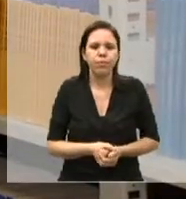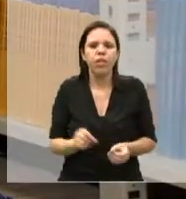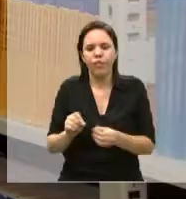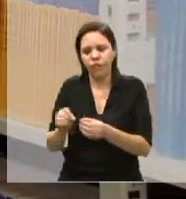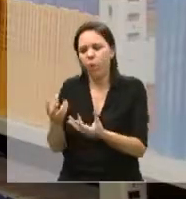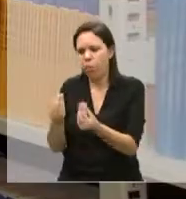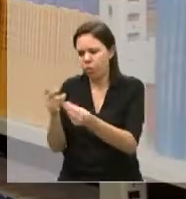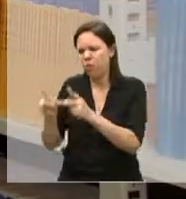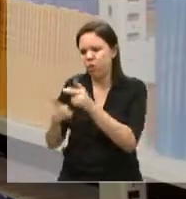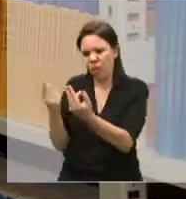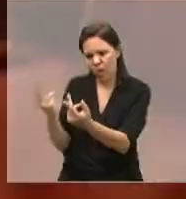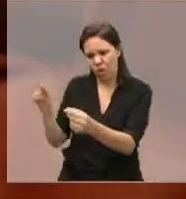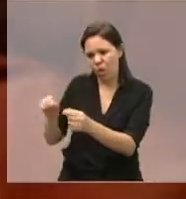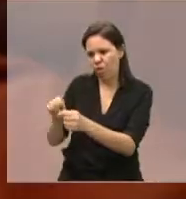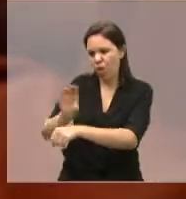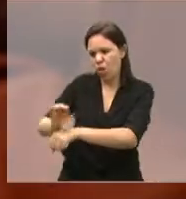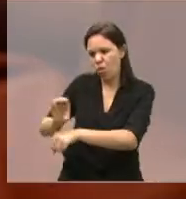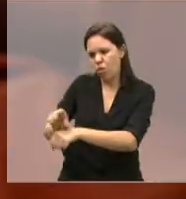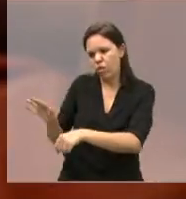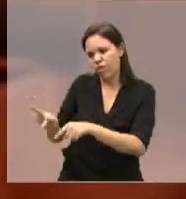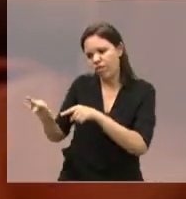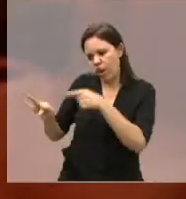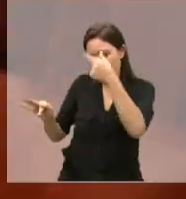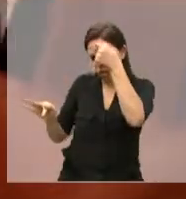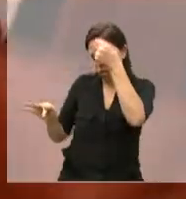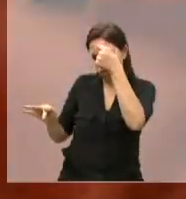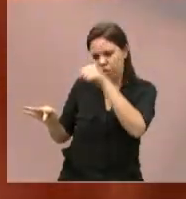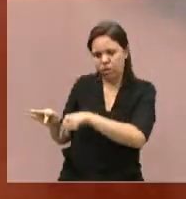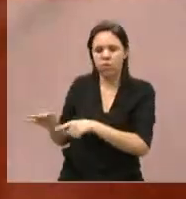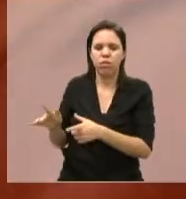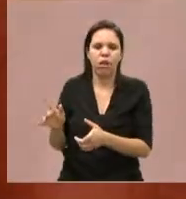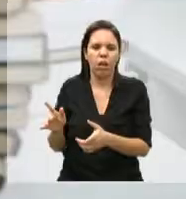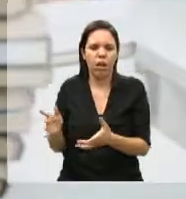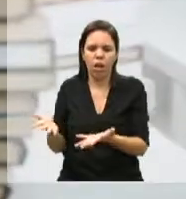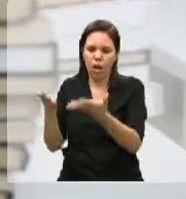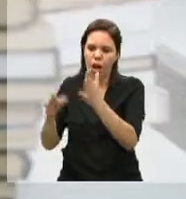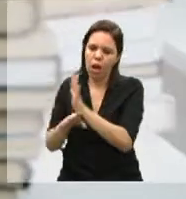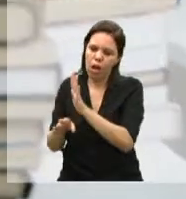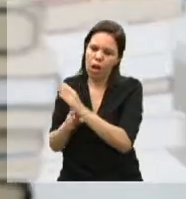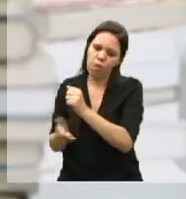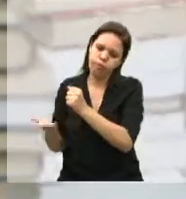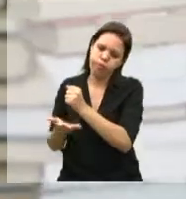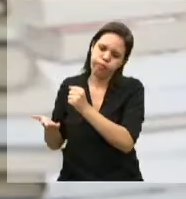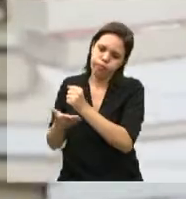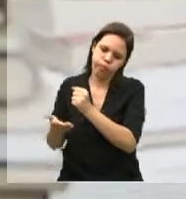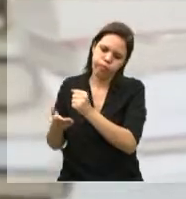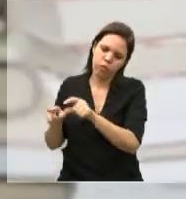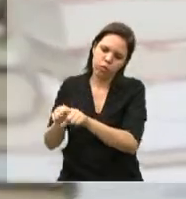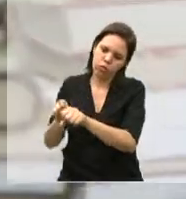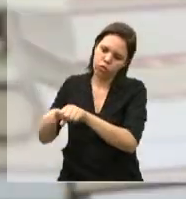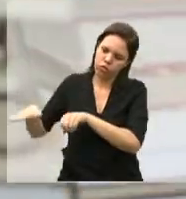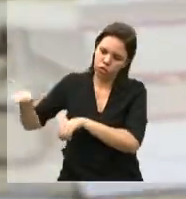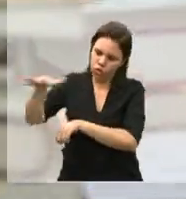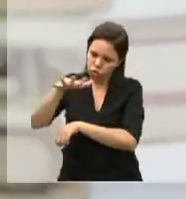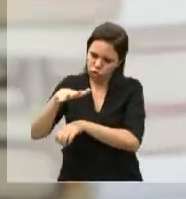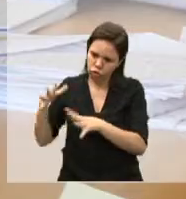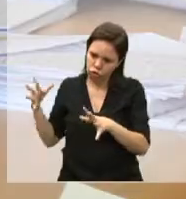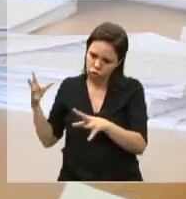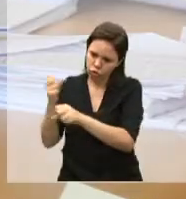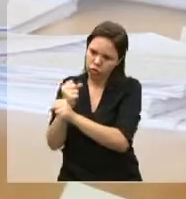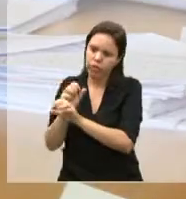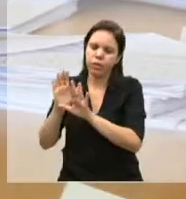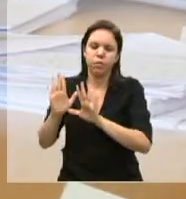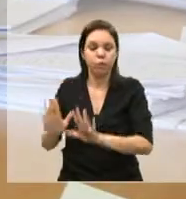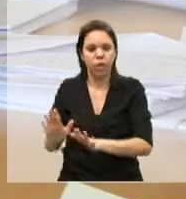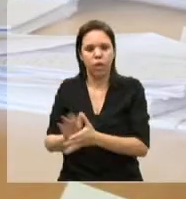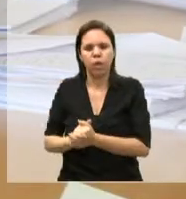curso. A graduação, a faculdade, ela te dá uma formação básica e uma formação generalista em geral,